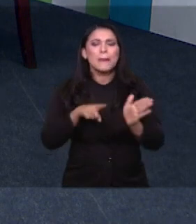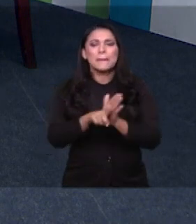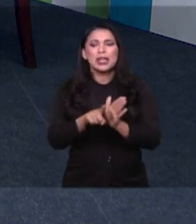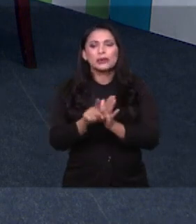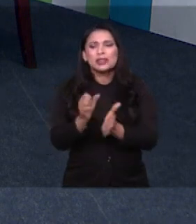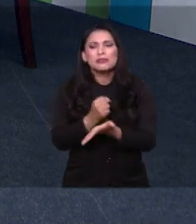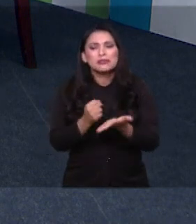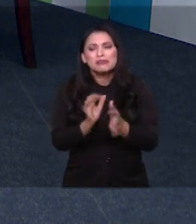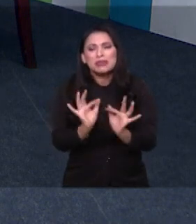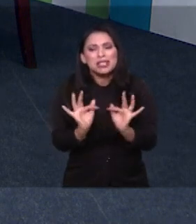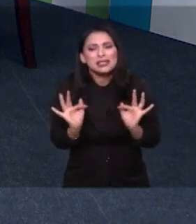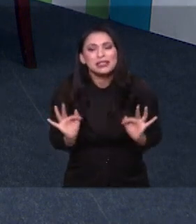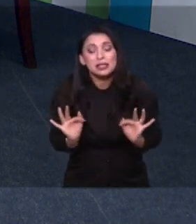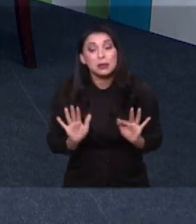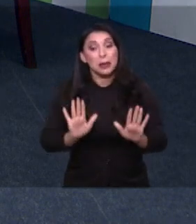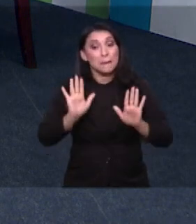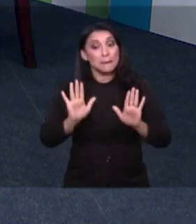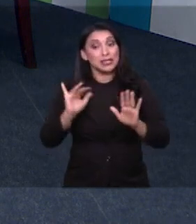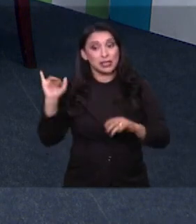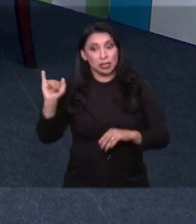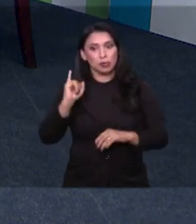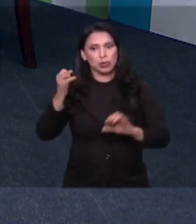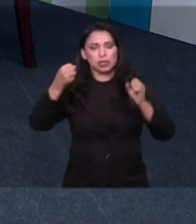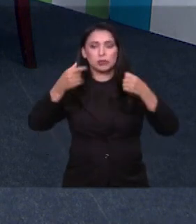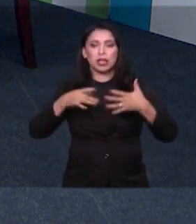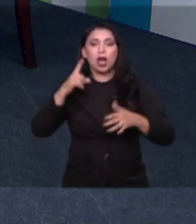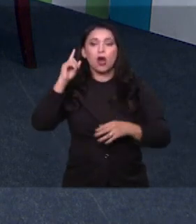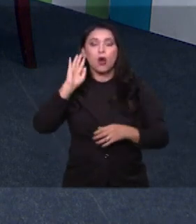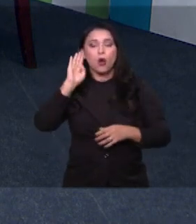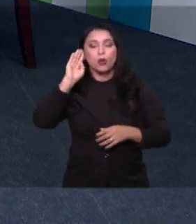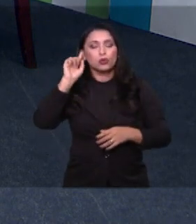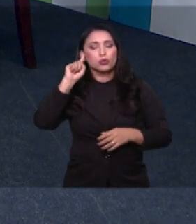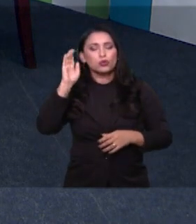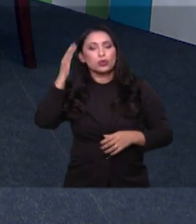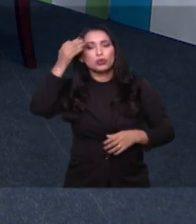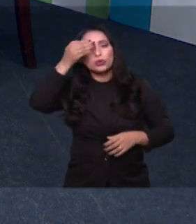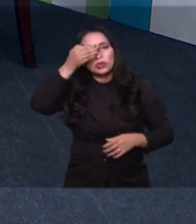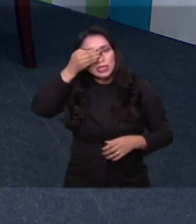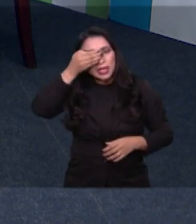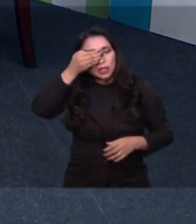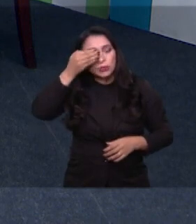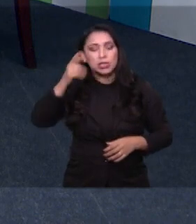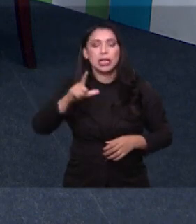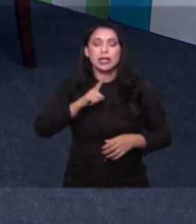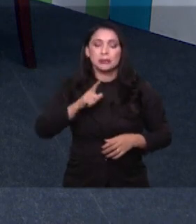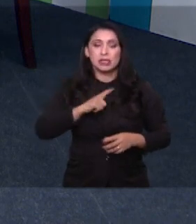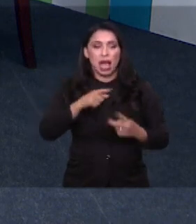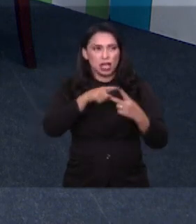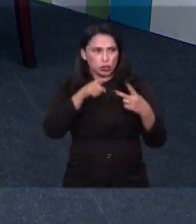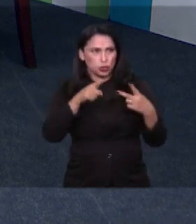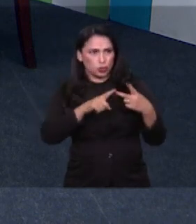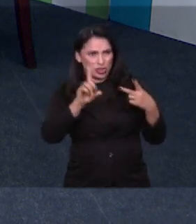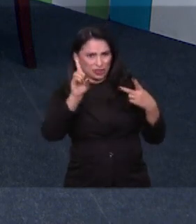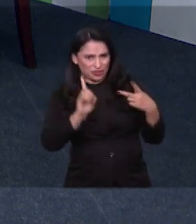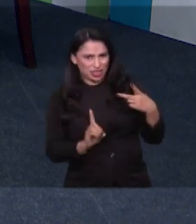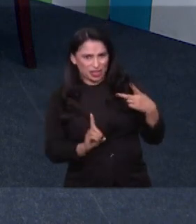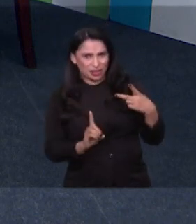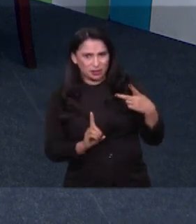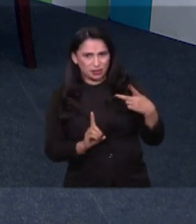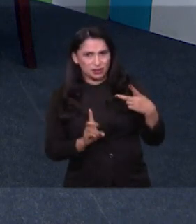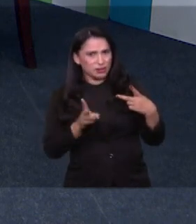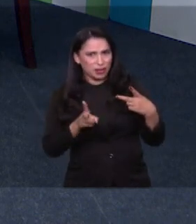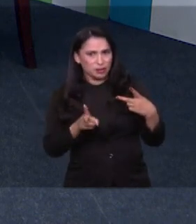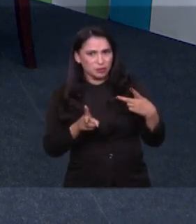básica, mas que eu acho importante a gente explicar. Os surdos cegos, eles sempre têm que ter as duas deficiências?